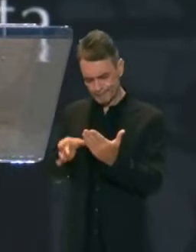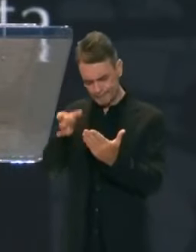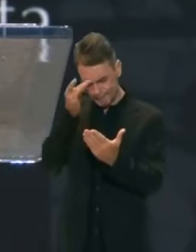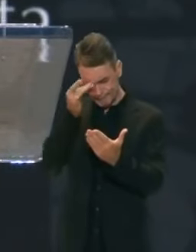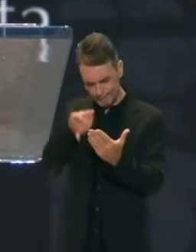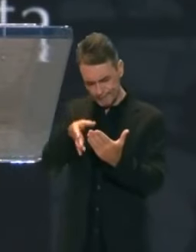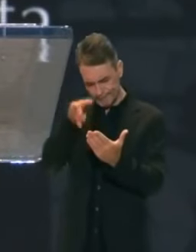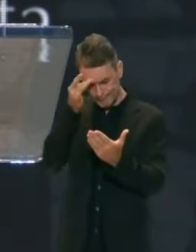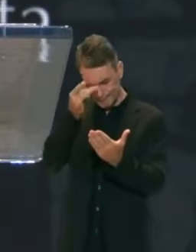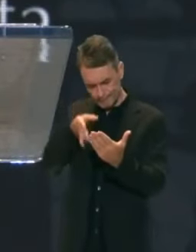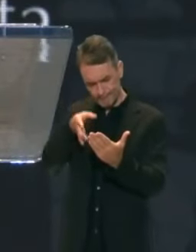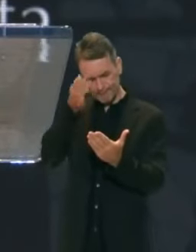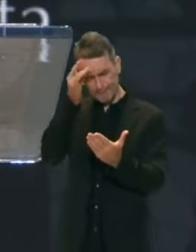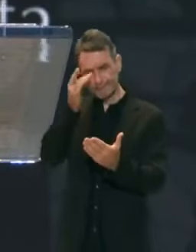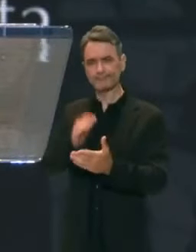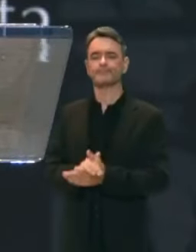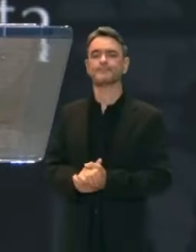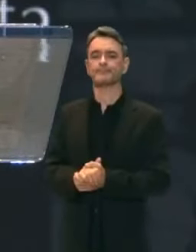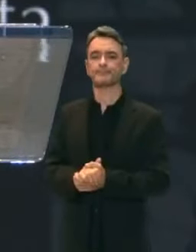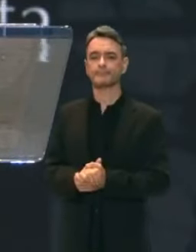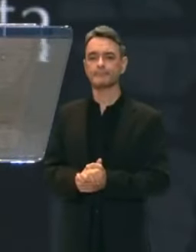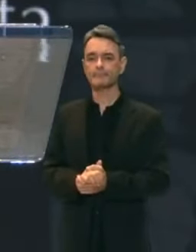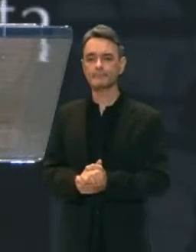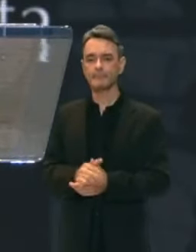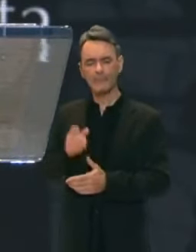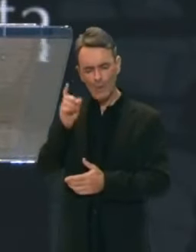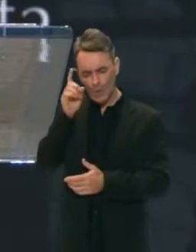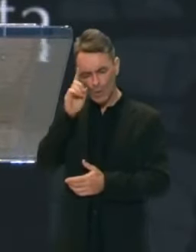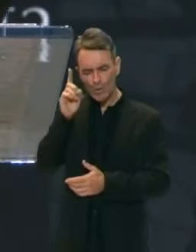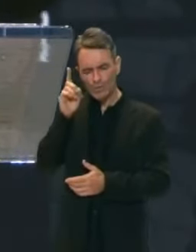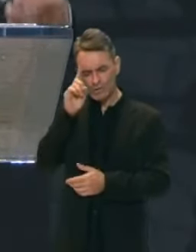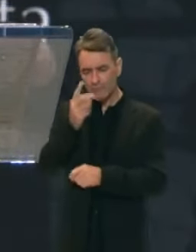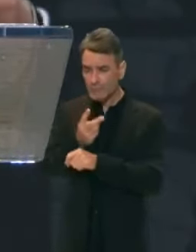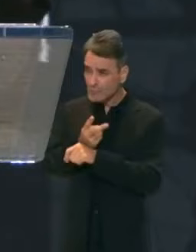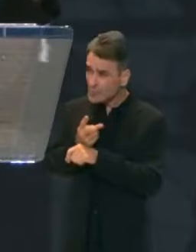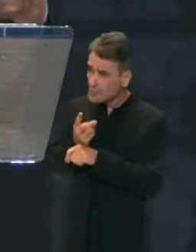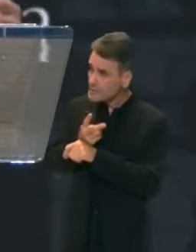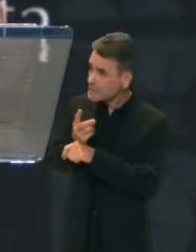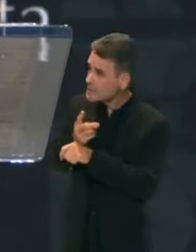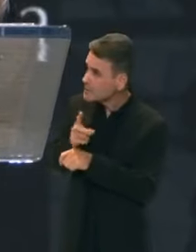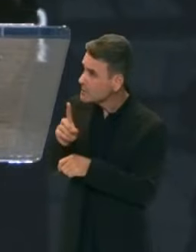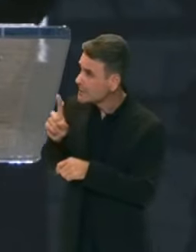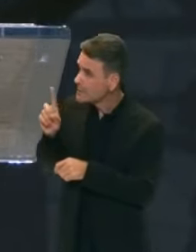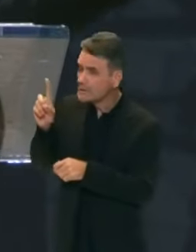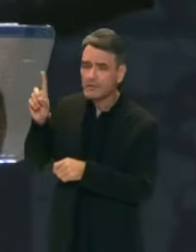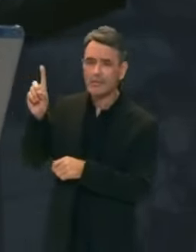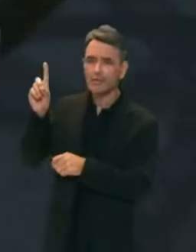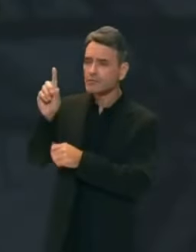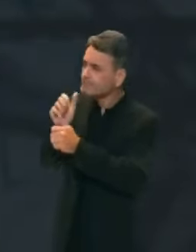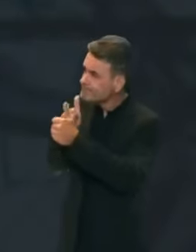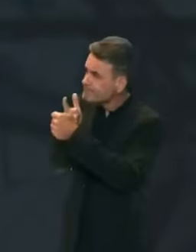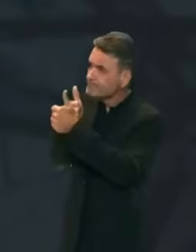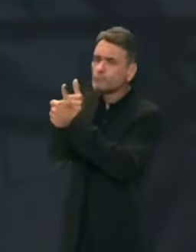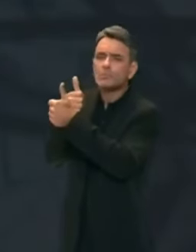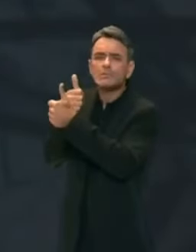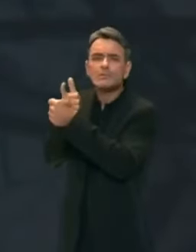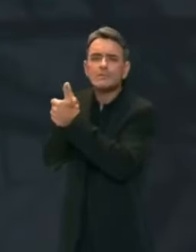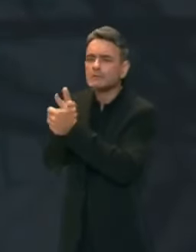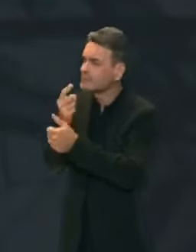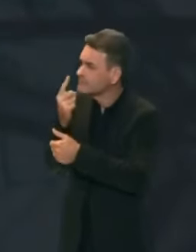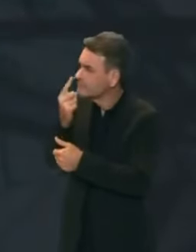nós também, dia após dia, buscamos santidade e proximidade com